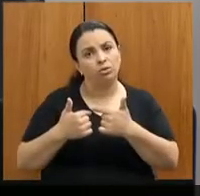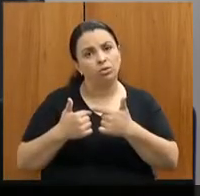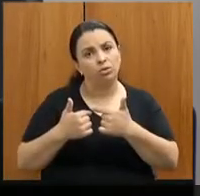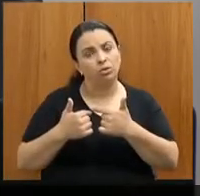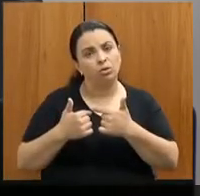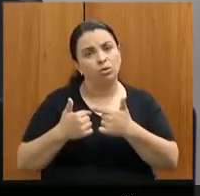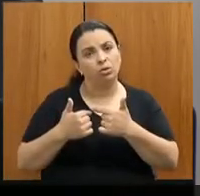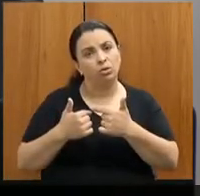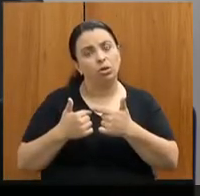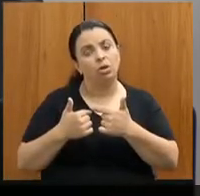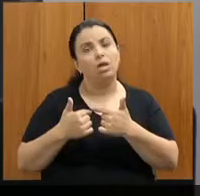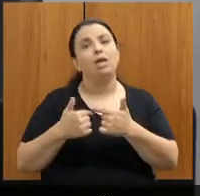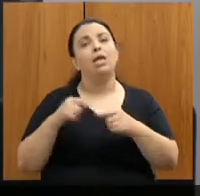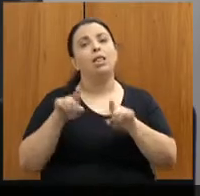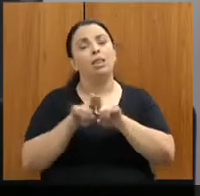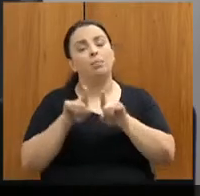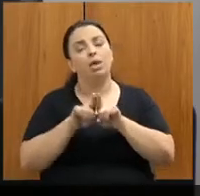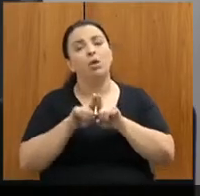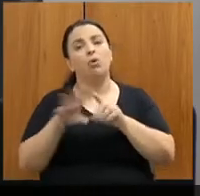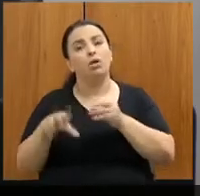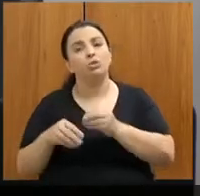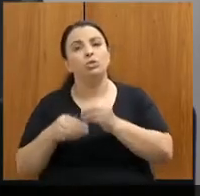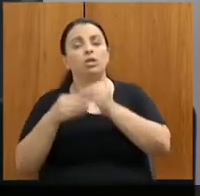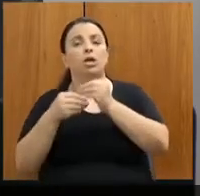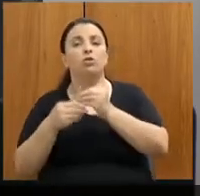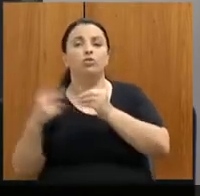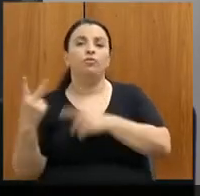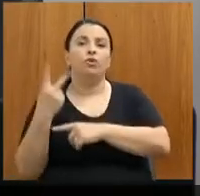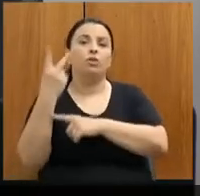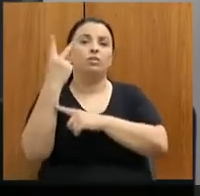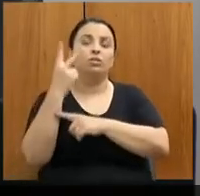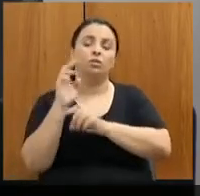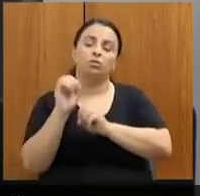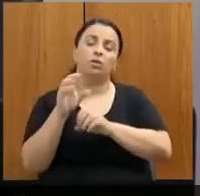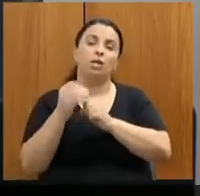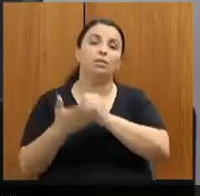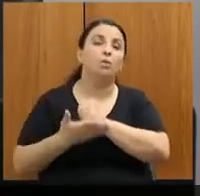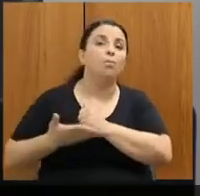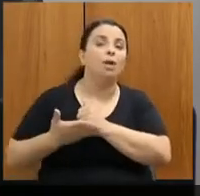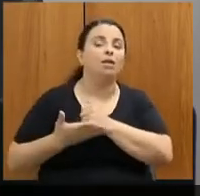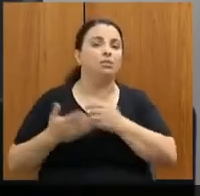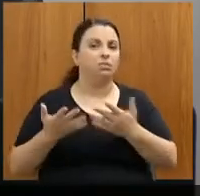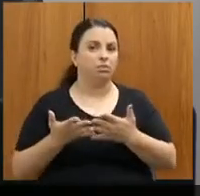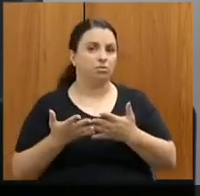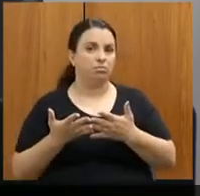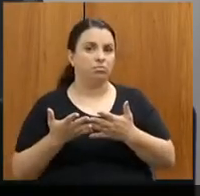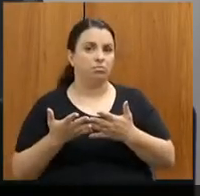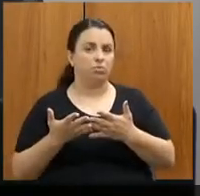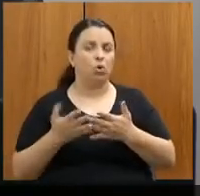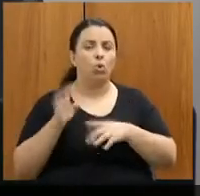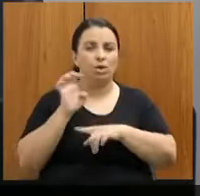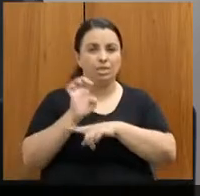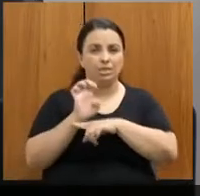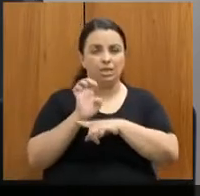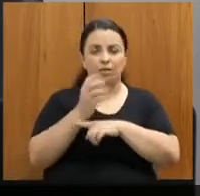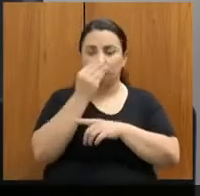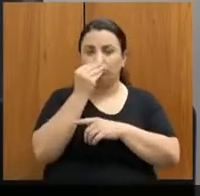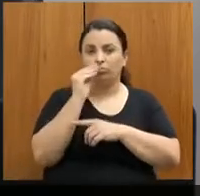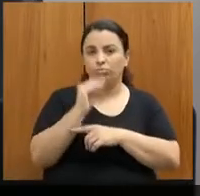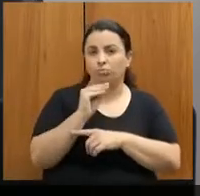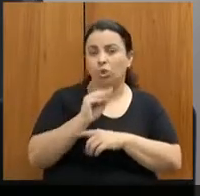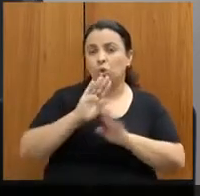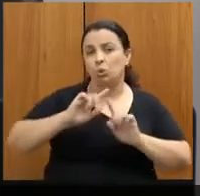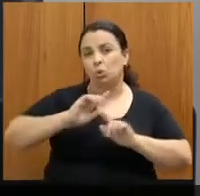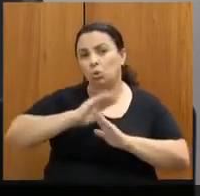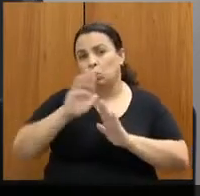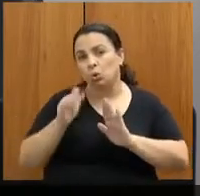de valorização da Educação Básica o estado não precisa alienar totalmente as ações